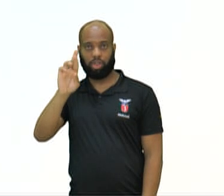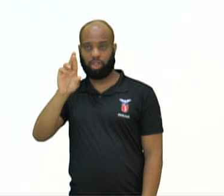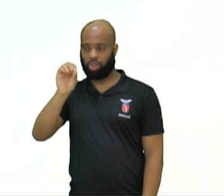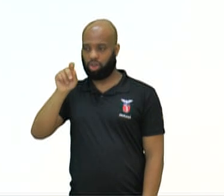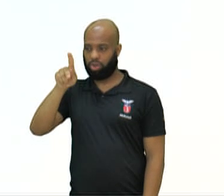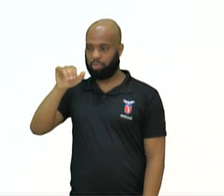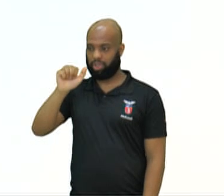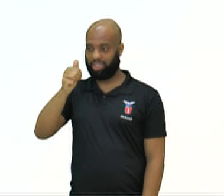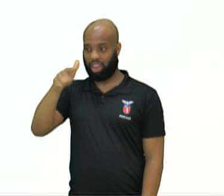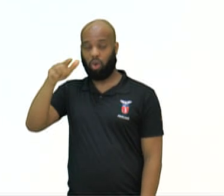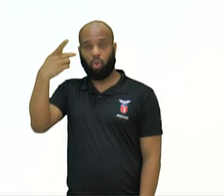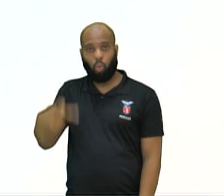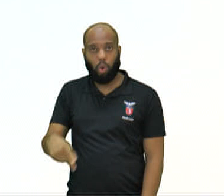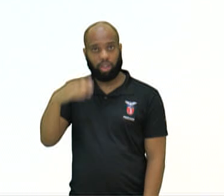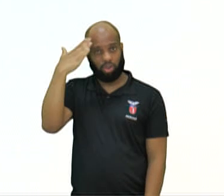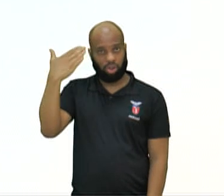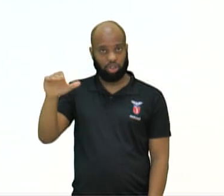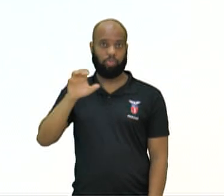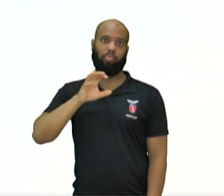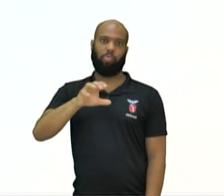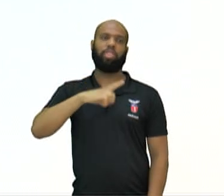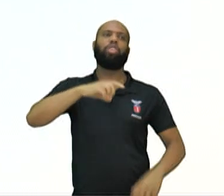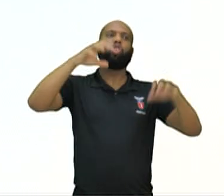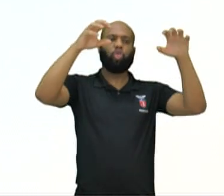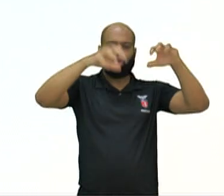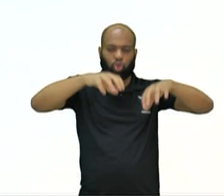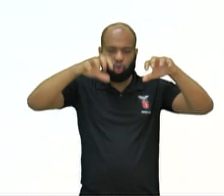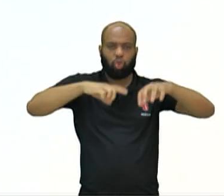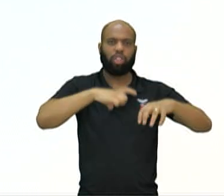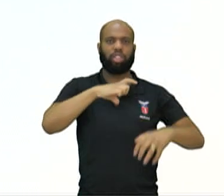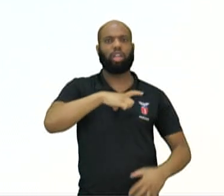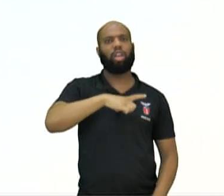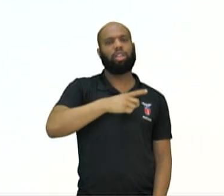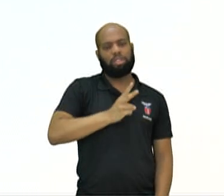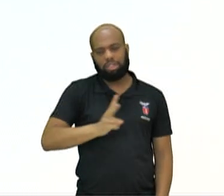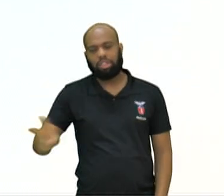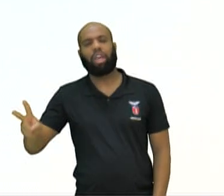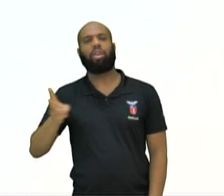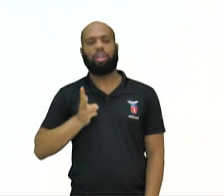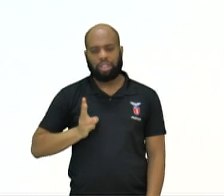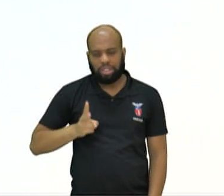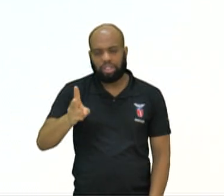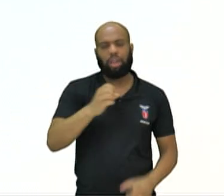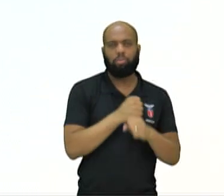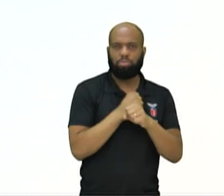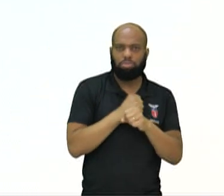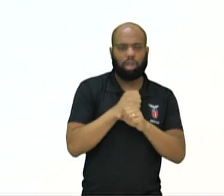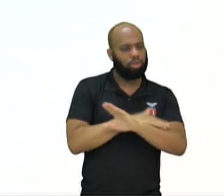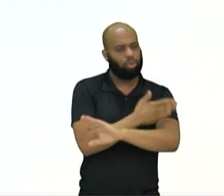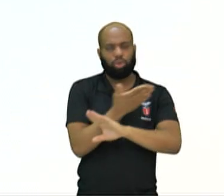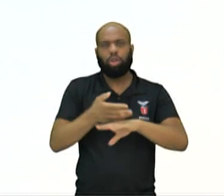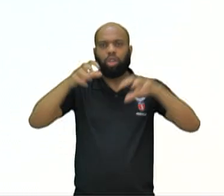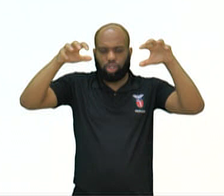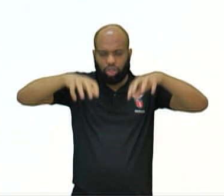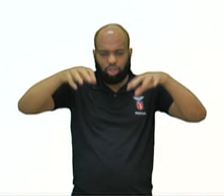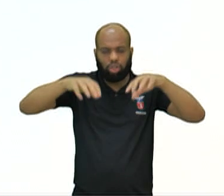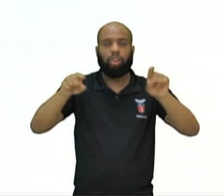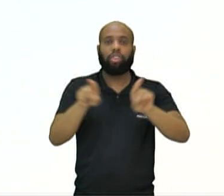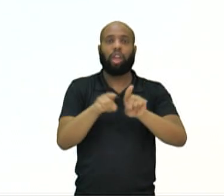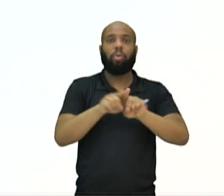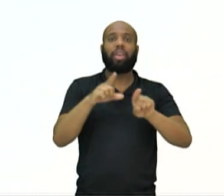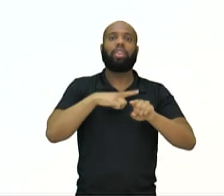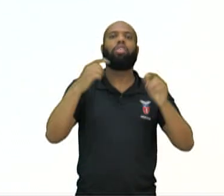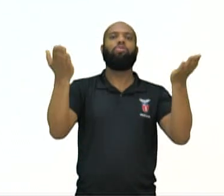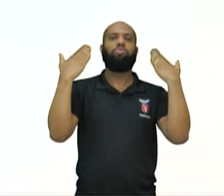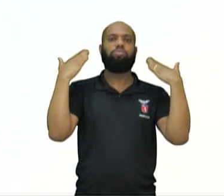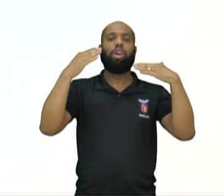precipitação, os índices de chuva, estando distribuídos aí de forma regular ao longo de todo o ano. Claro que com verões